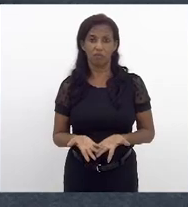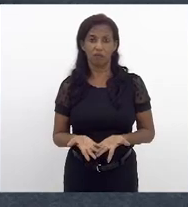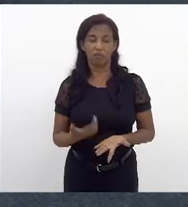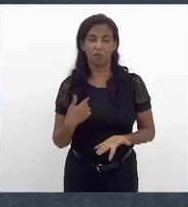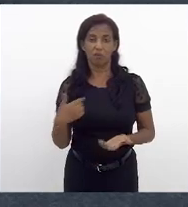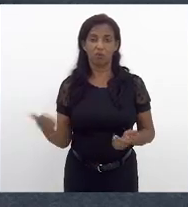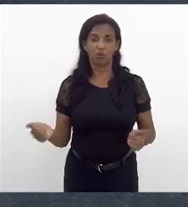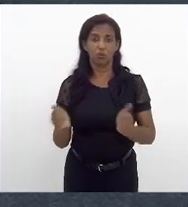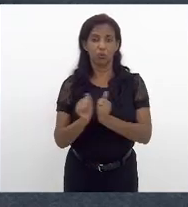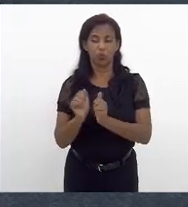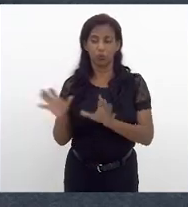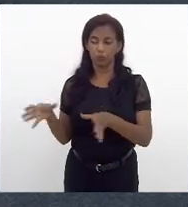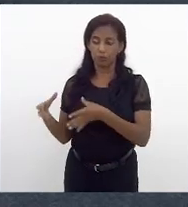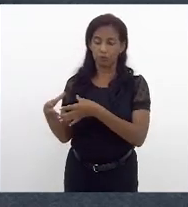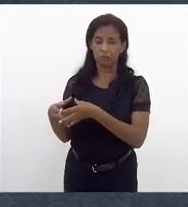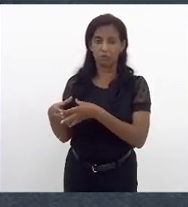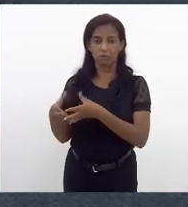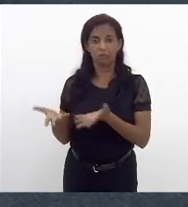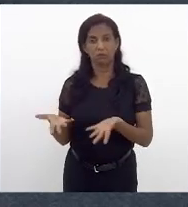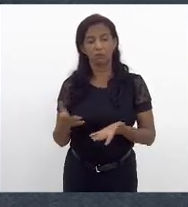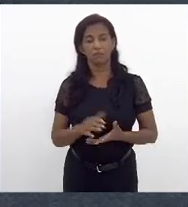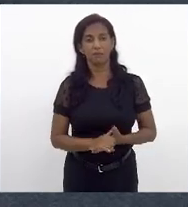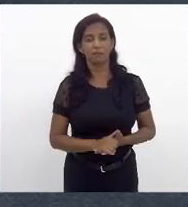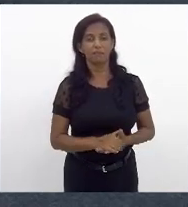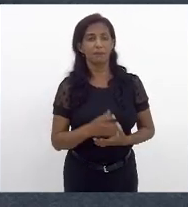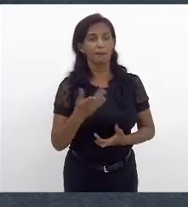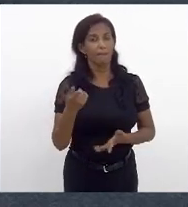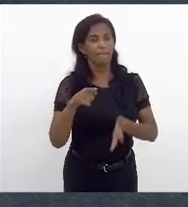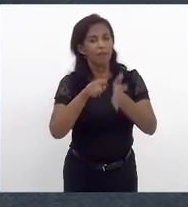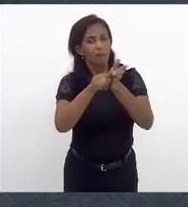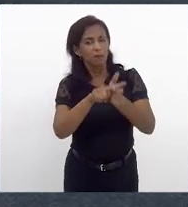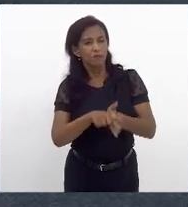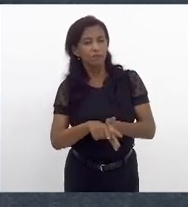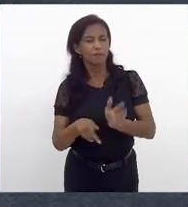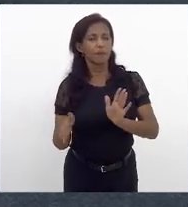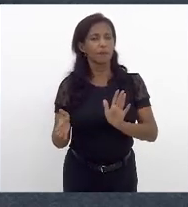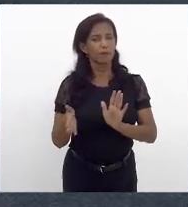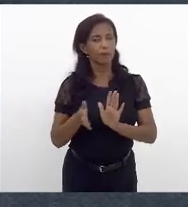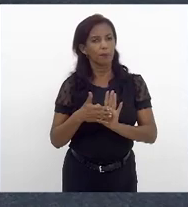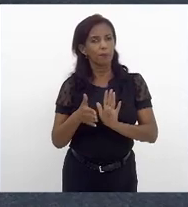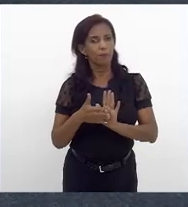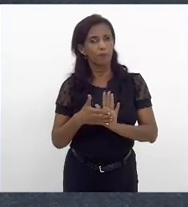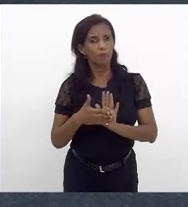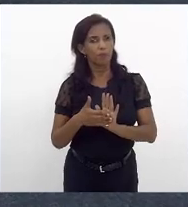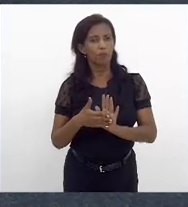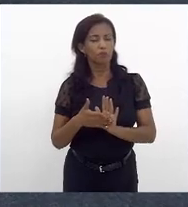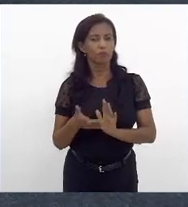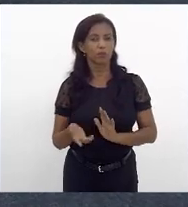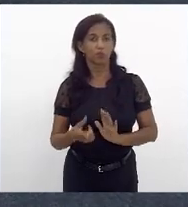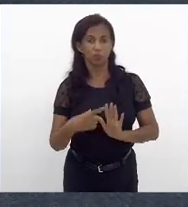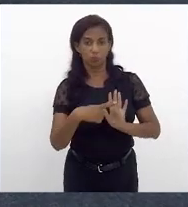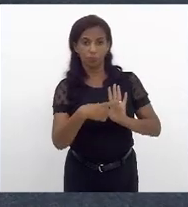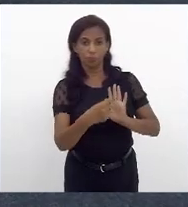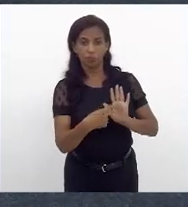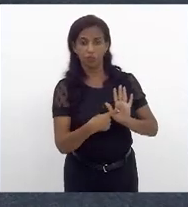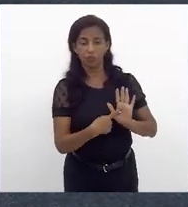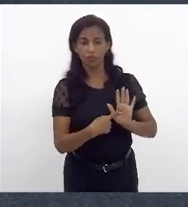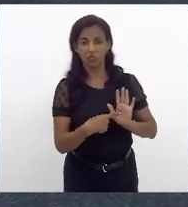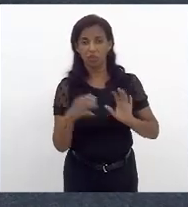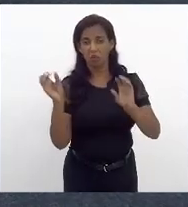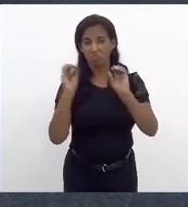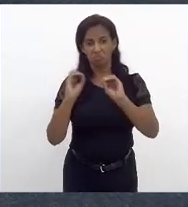fiz junto à minha equipe, junto à minha bancada também, as pesquisas próprias sobre o indicado.